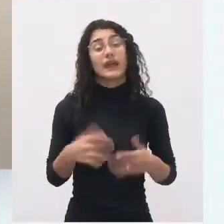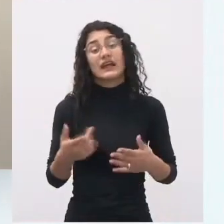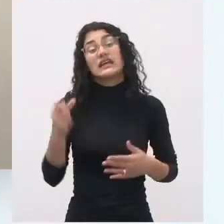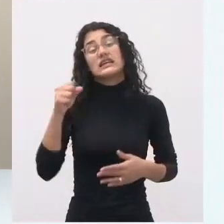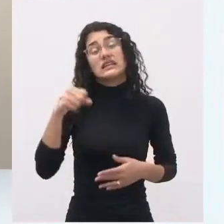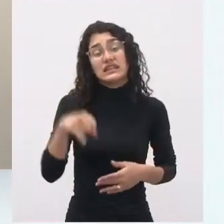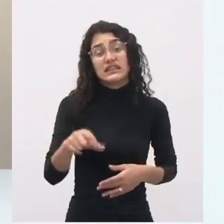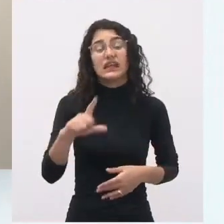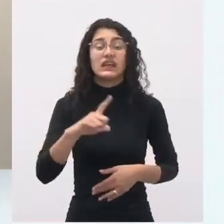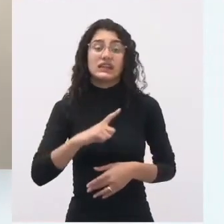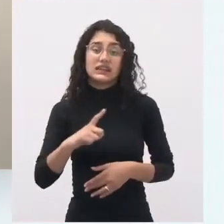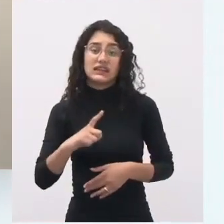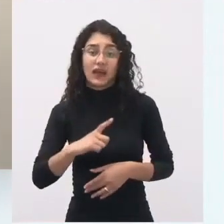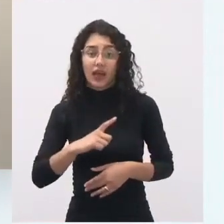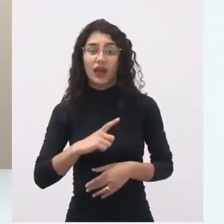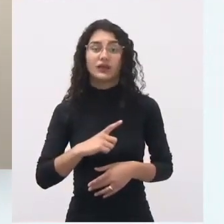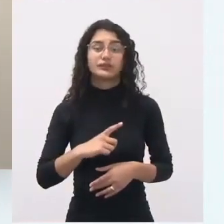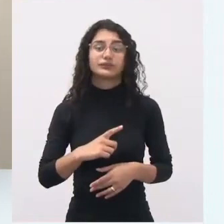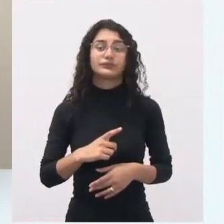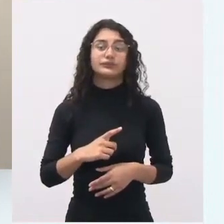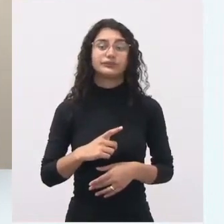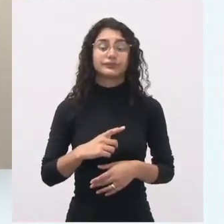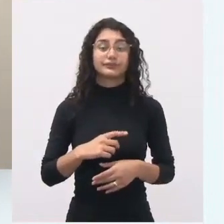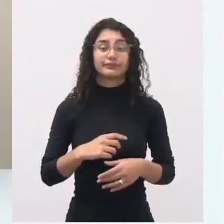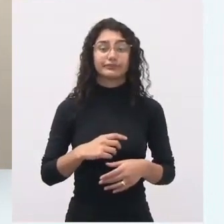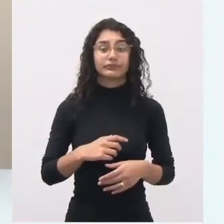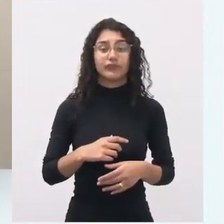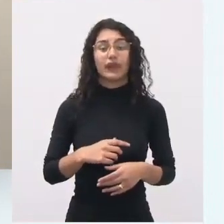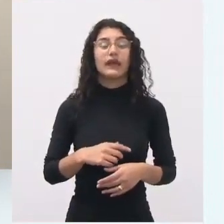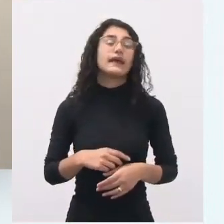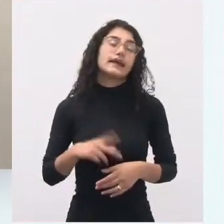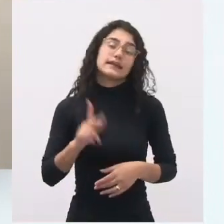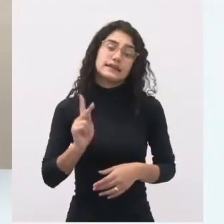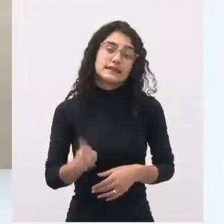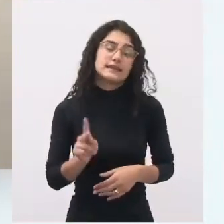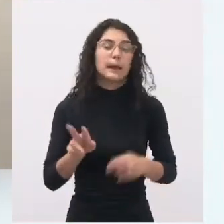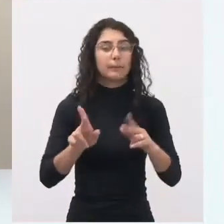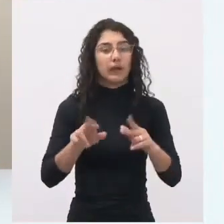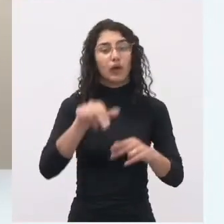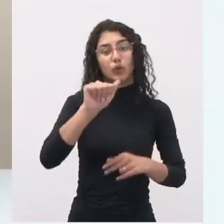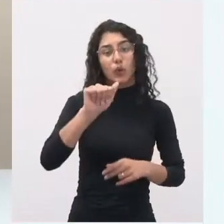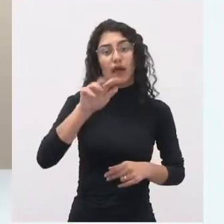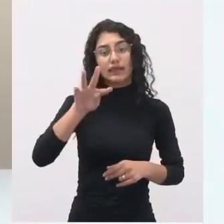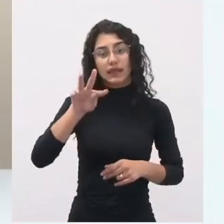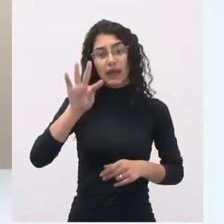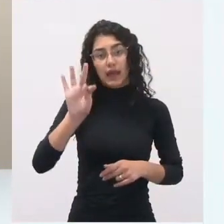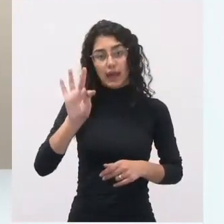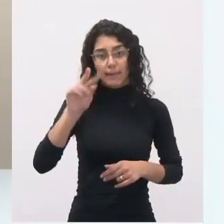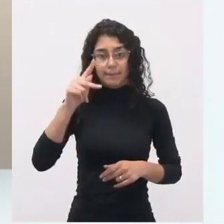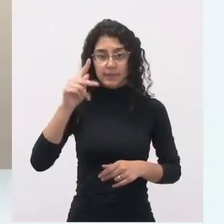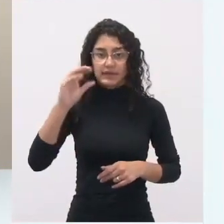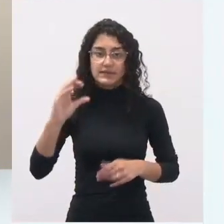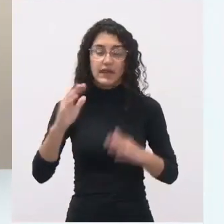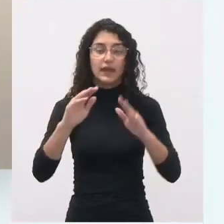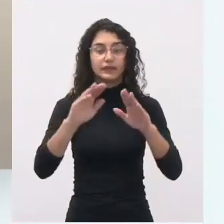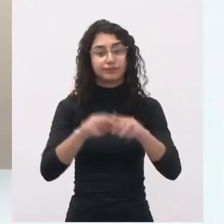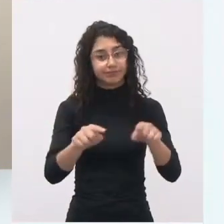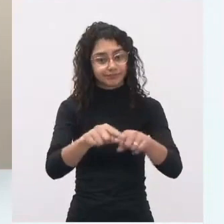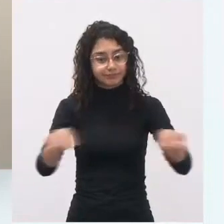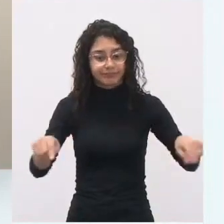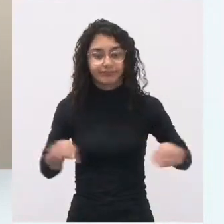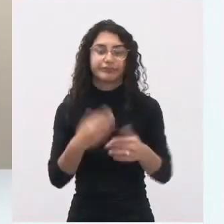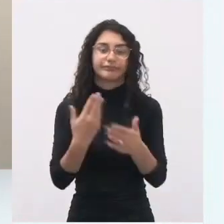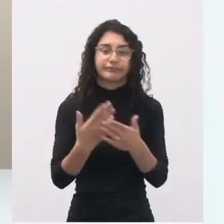formação, é essa mesma postura que eles vão levar para os ATPCs e depois para as suas aulas. Então, os professores e os gestores,